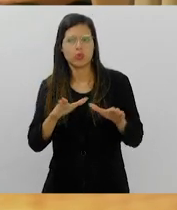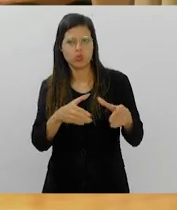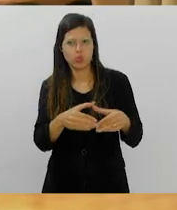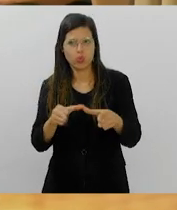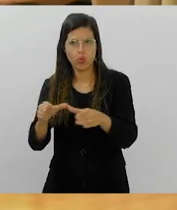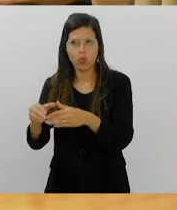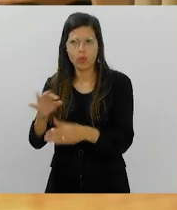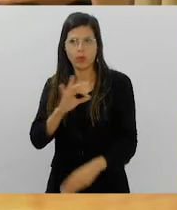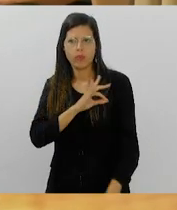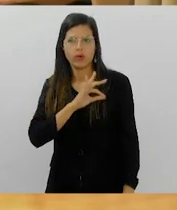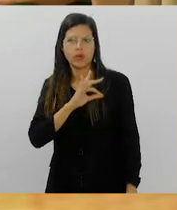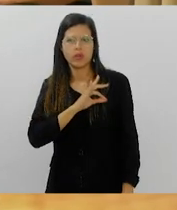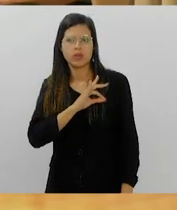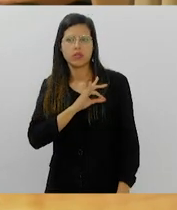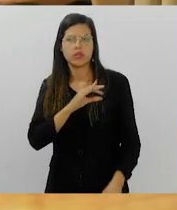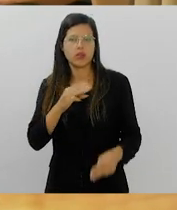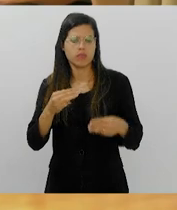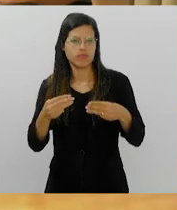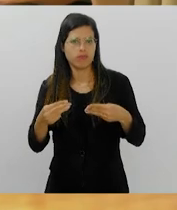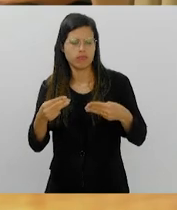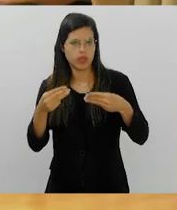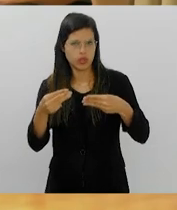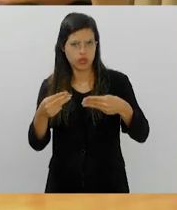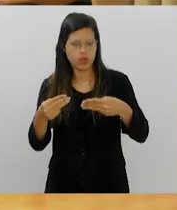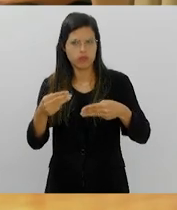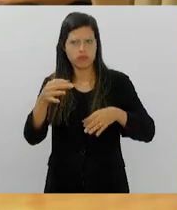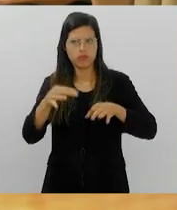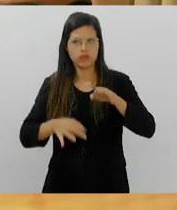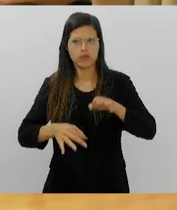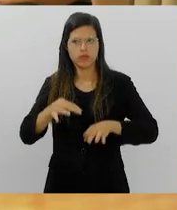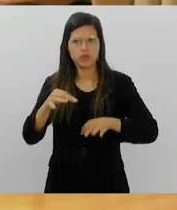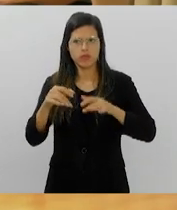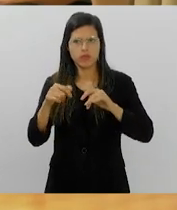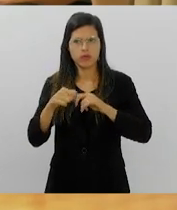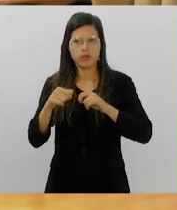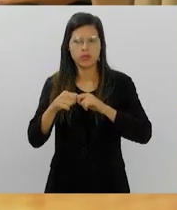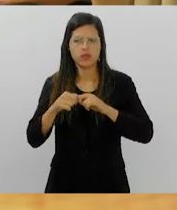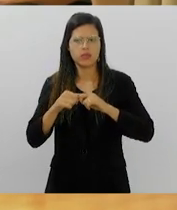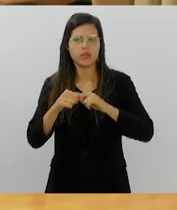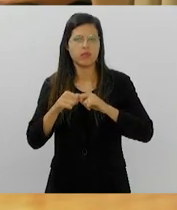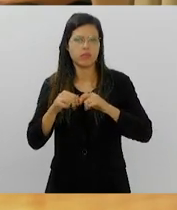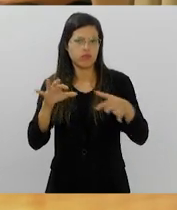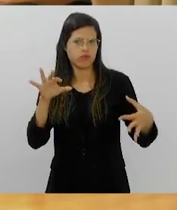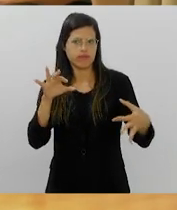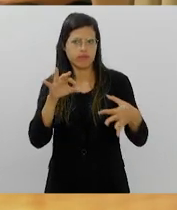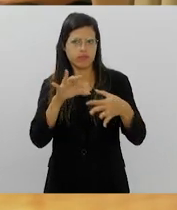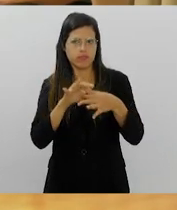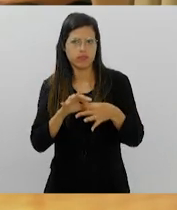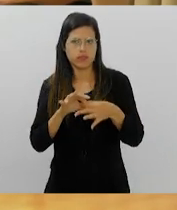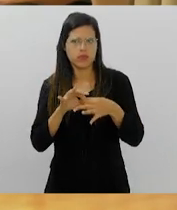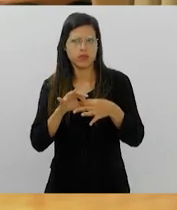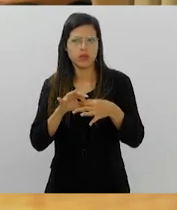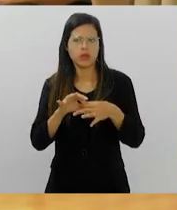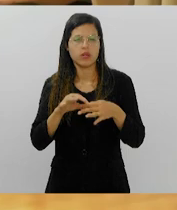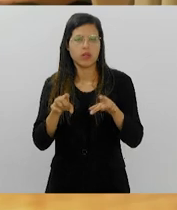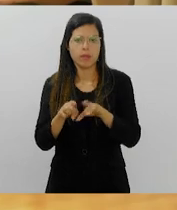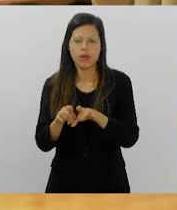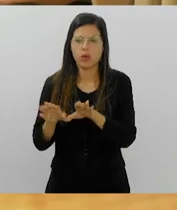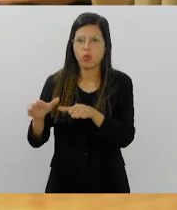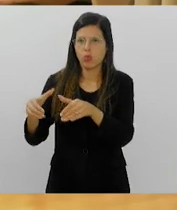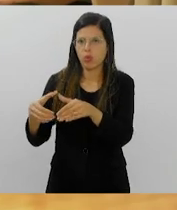do Ministério da Justiça, e fazendo link com as forças de segurança do